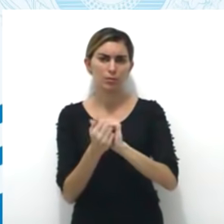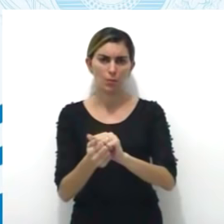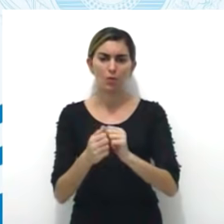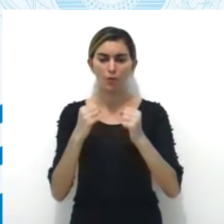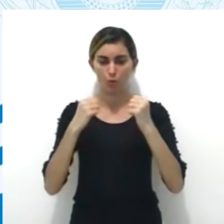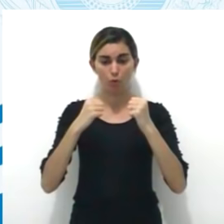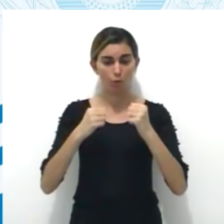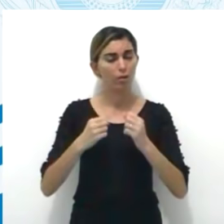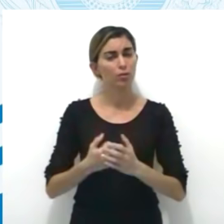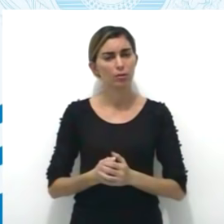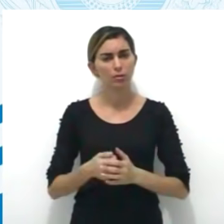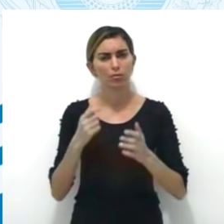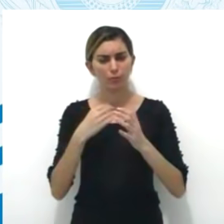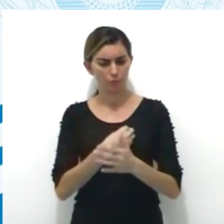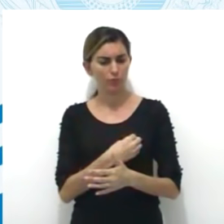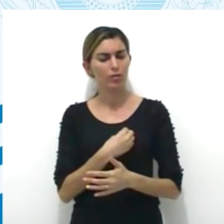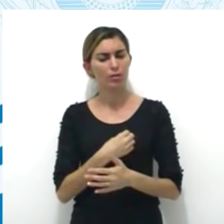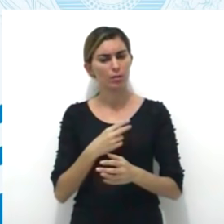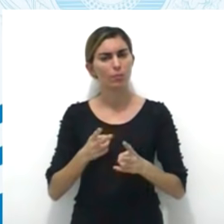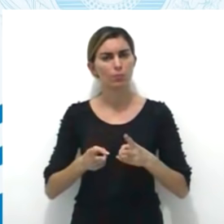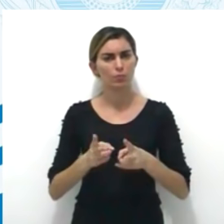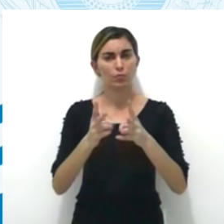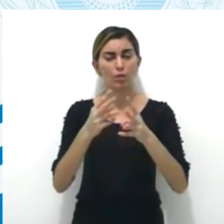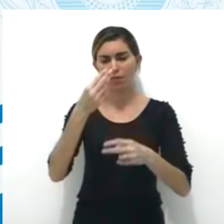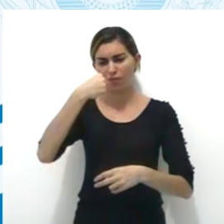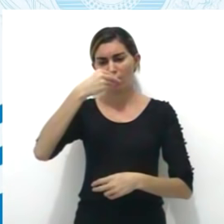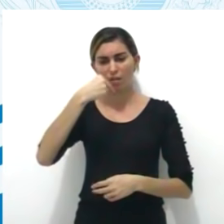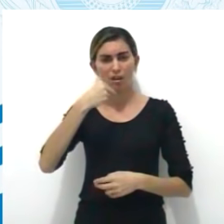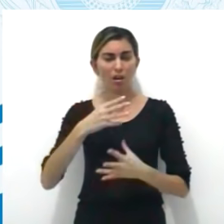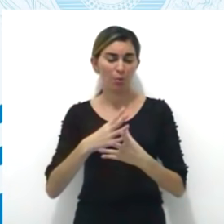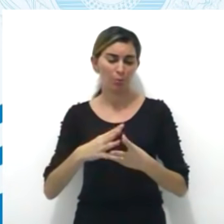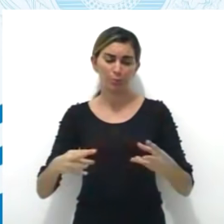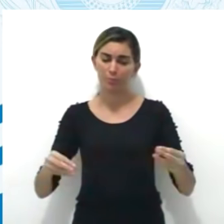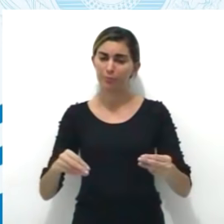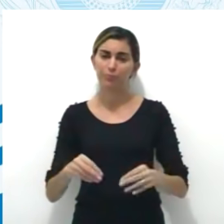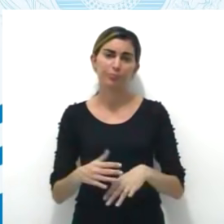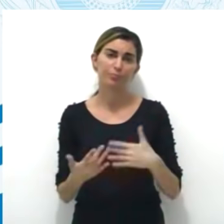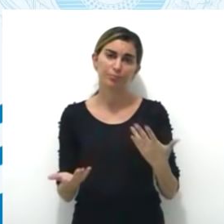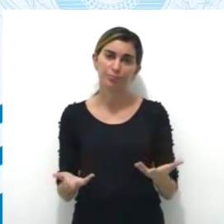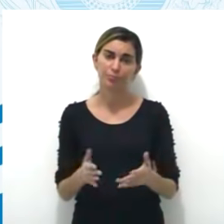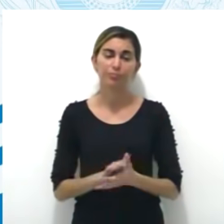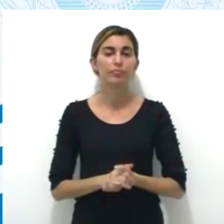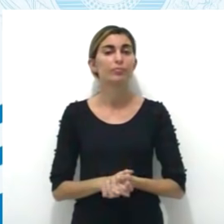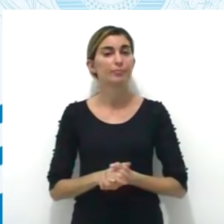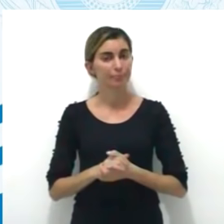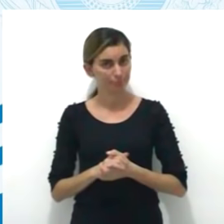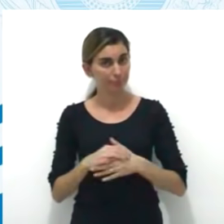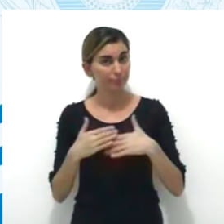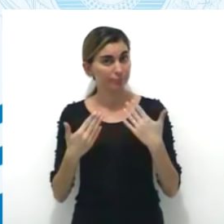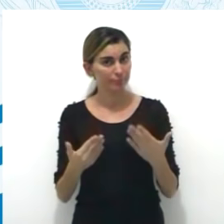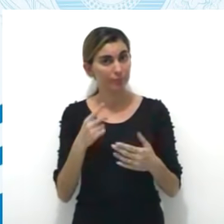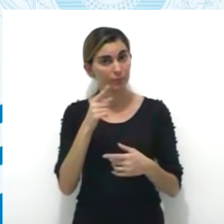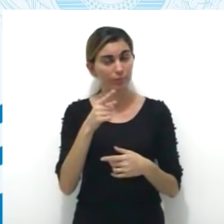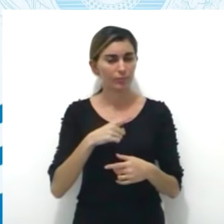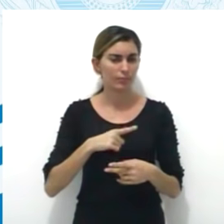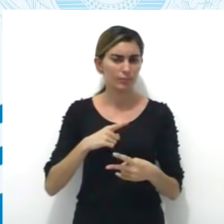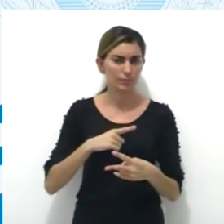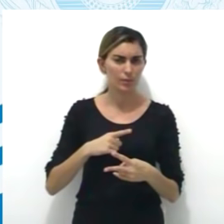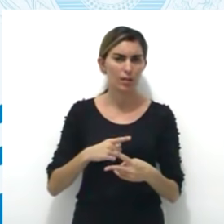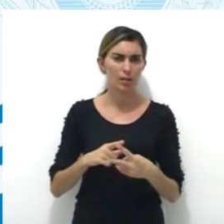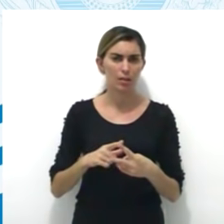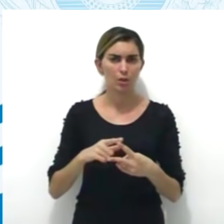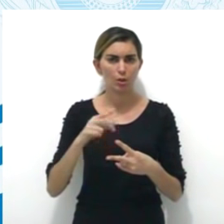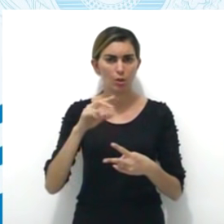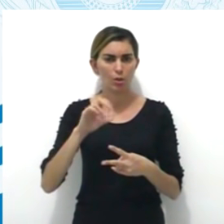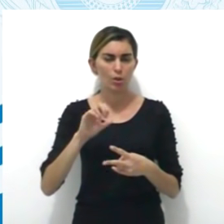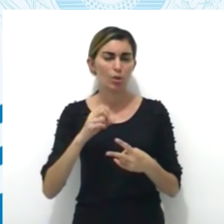os mais fortes, sobreviviam. Os mais frágeis desapareciam. Não é isso? Então, vocês vão